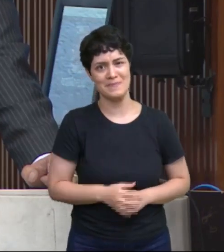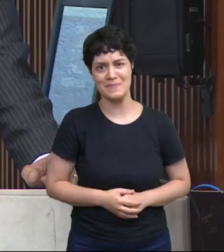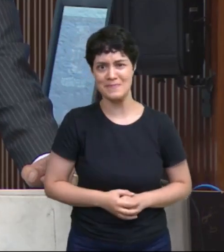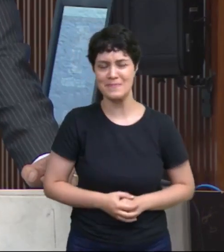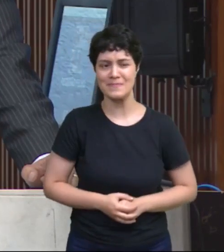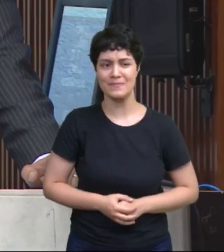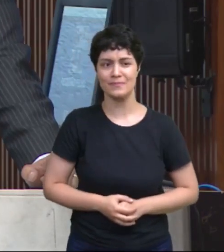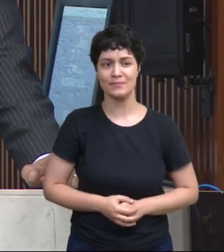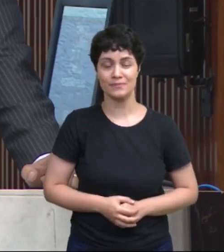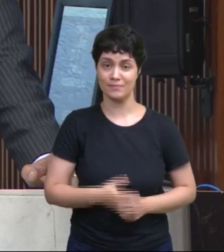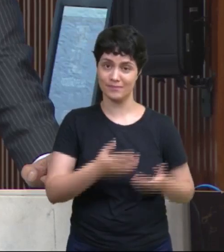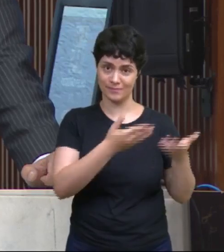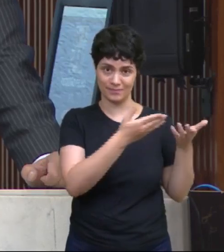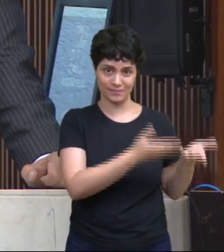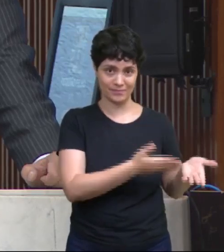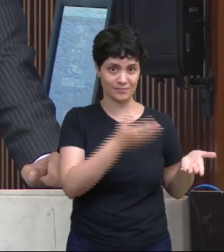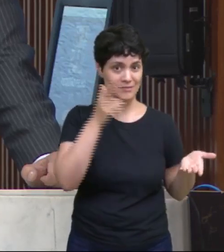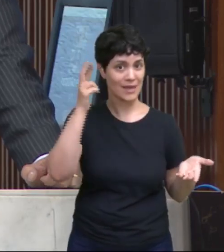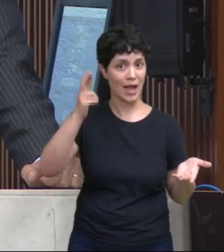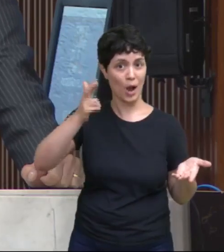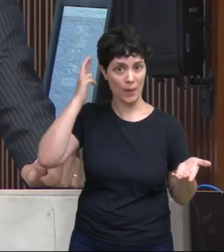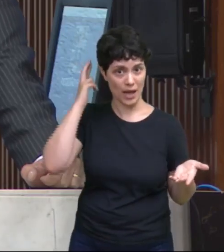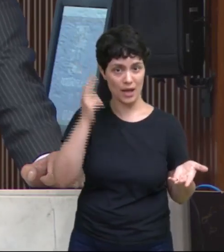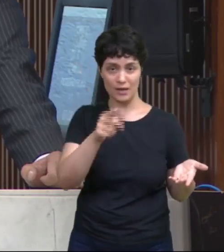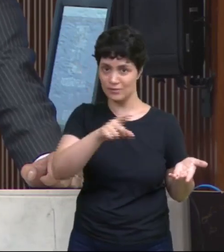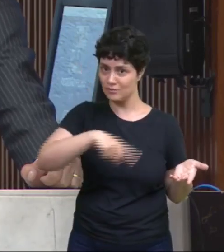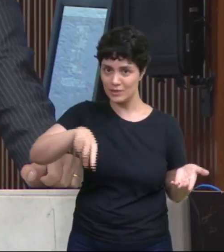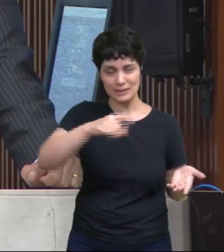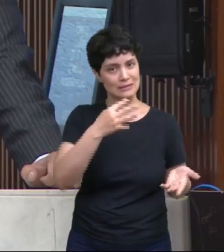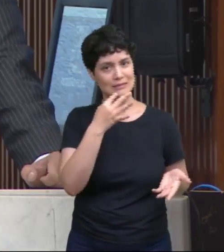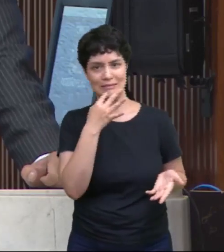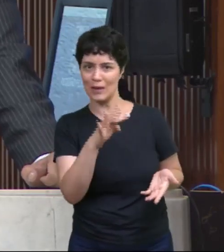Mas o Roberto Requião, que vocês não conhecem,